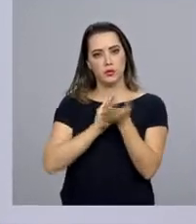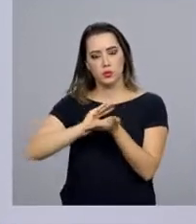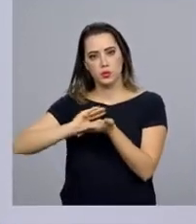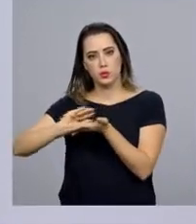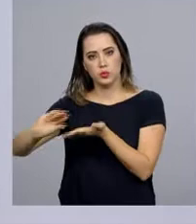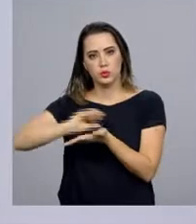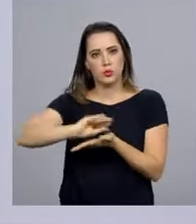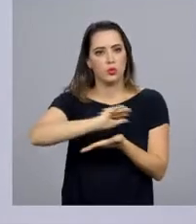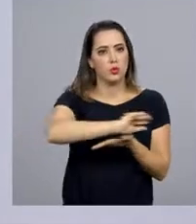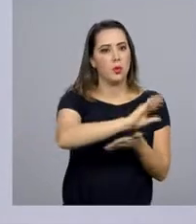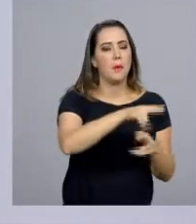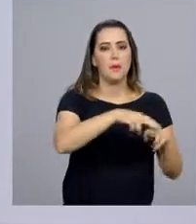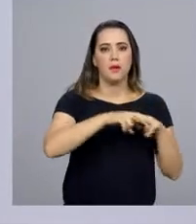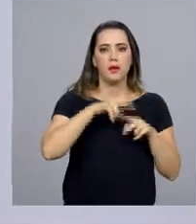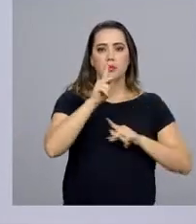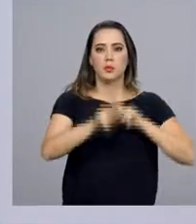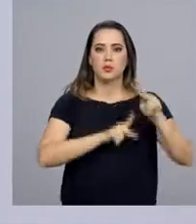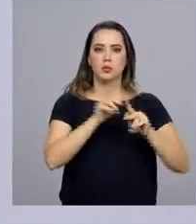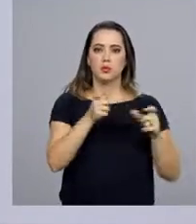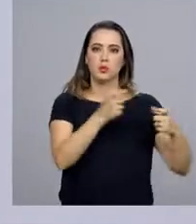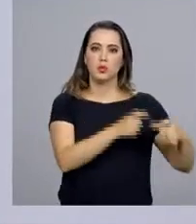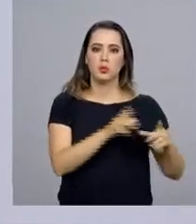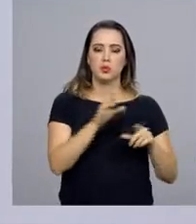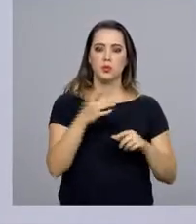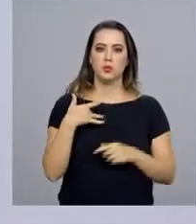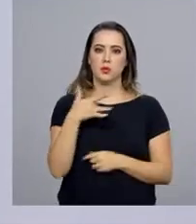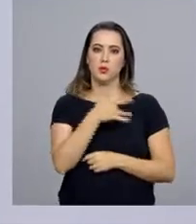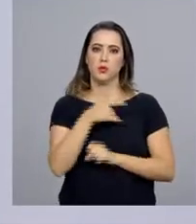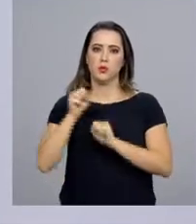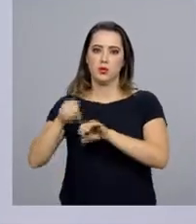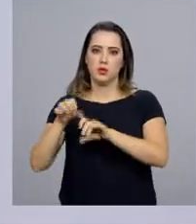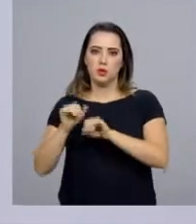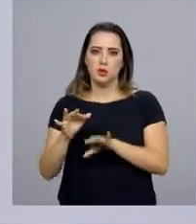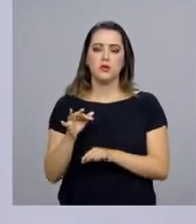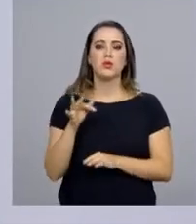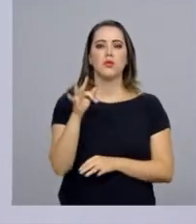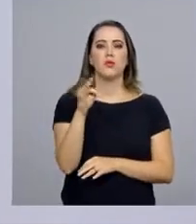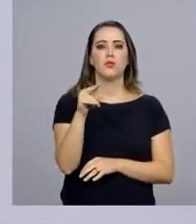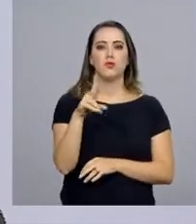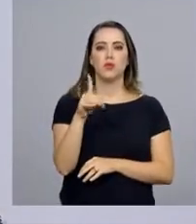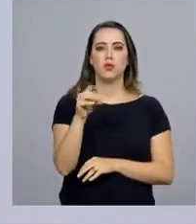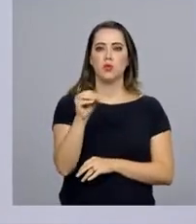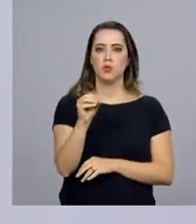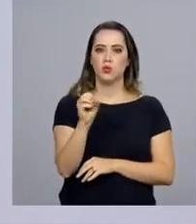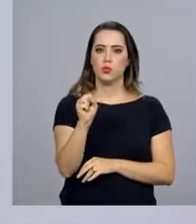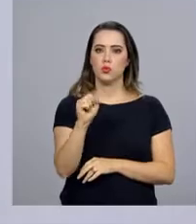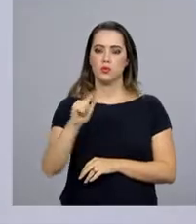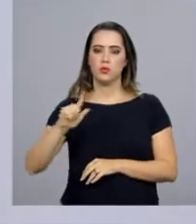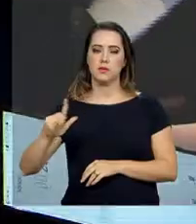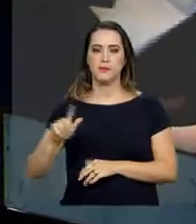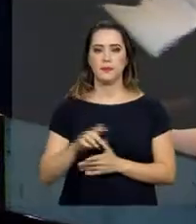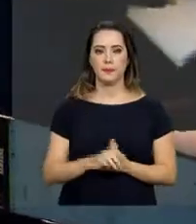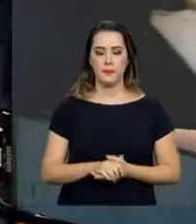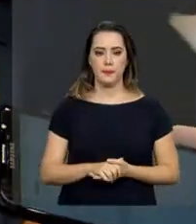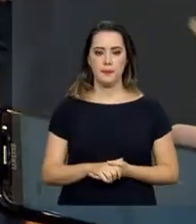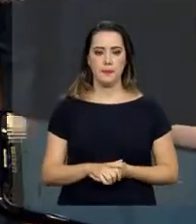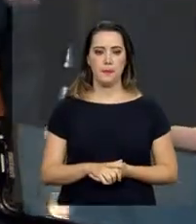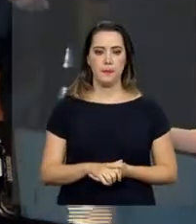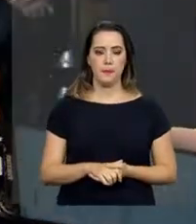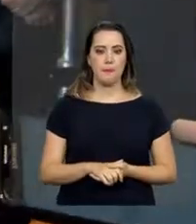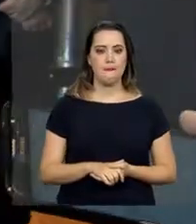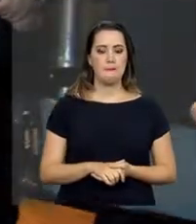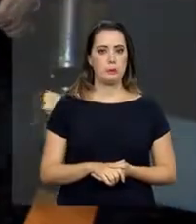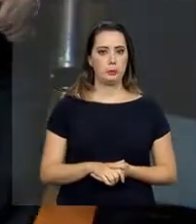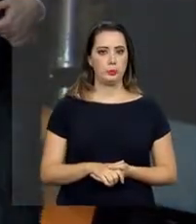em benefício da população em áreas como saúde educação e também em um fundo social esse